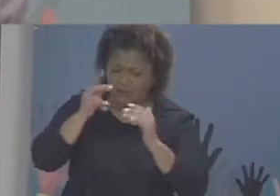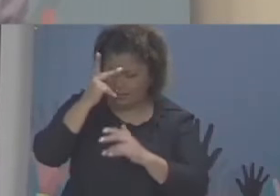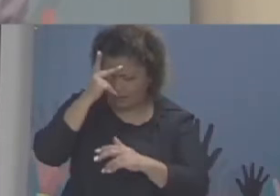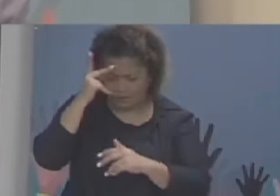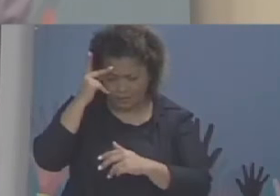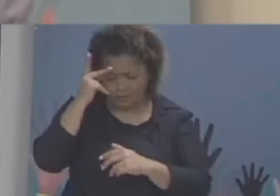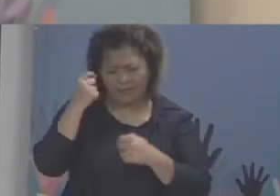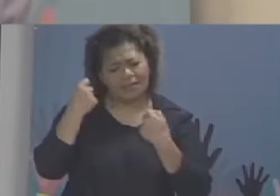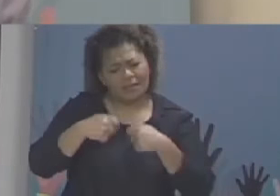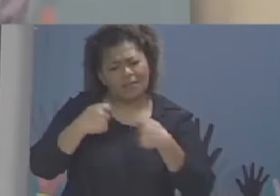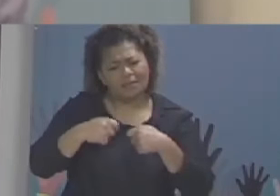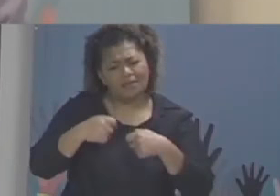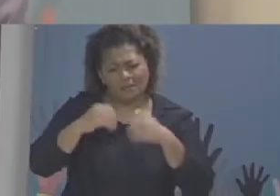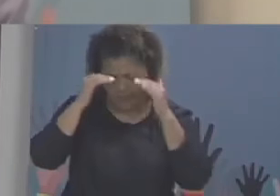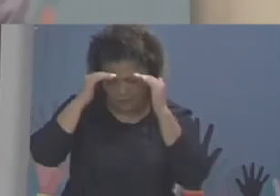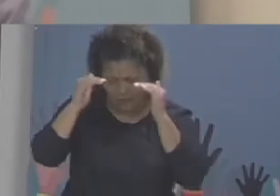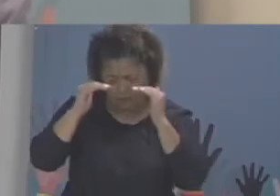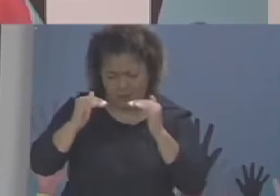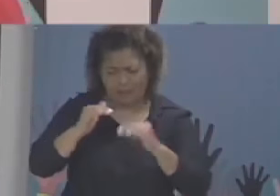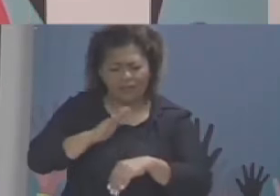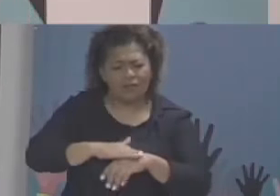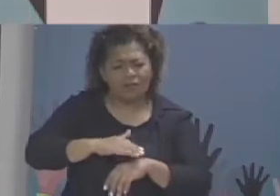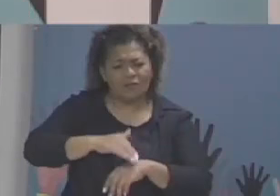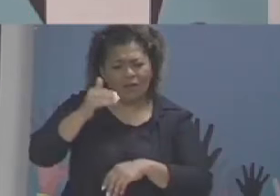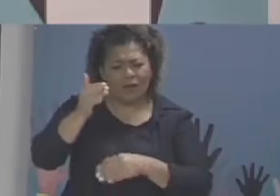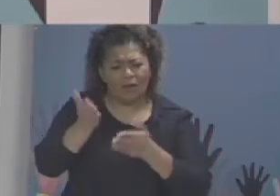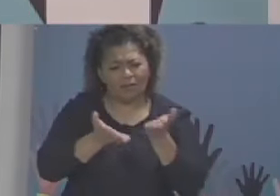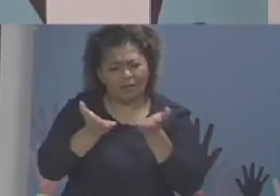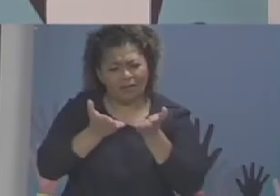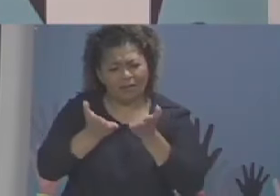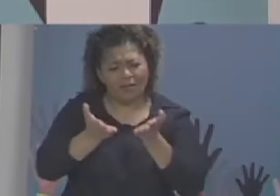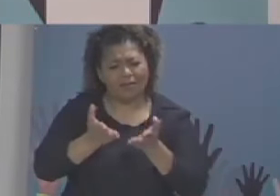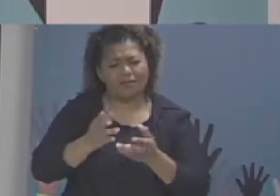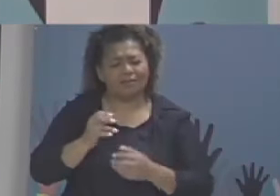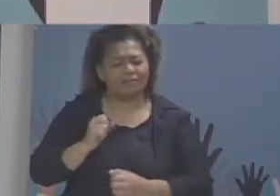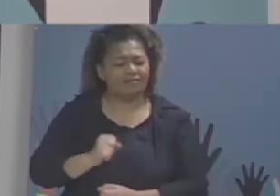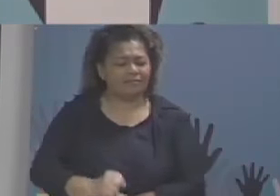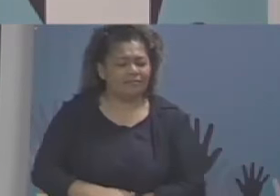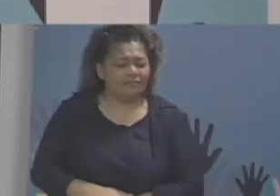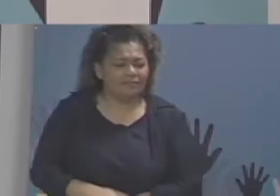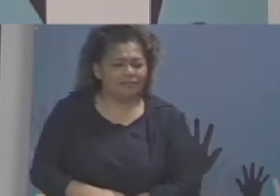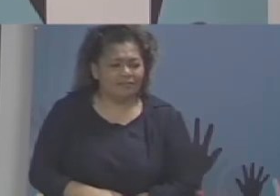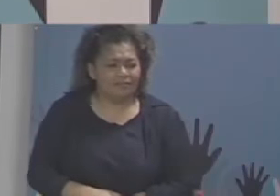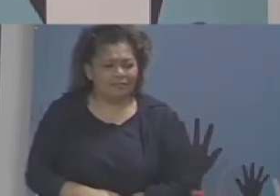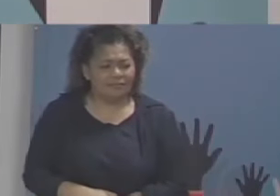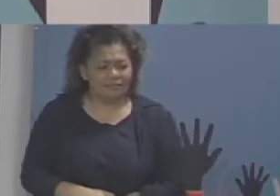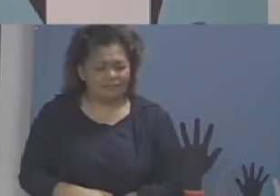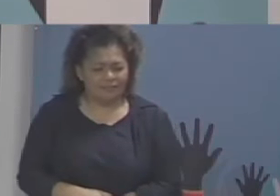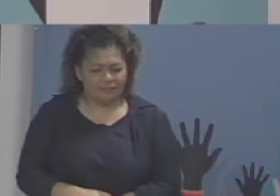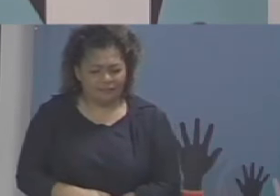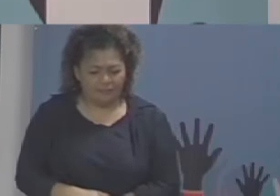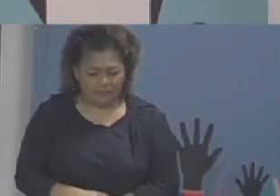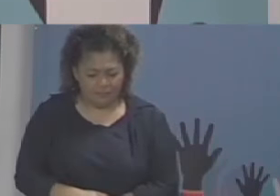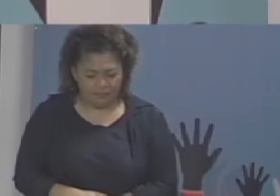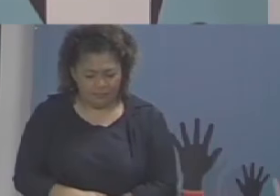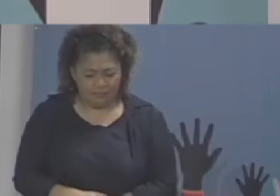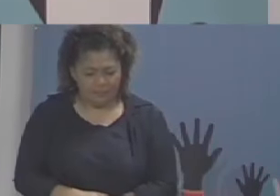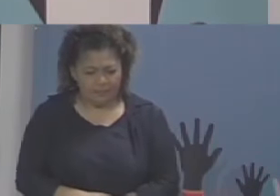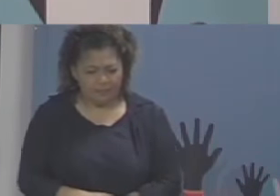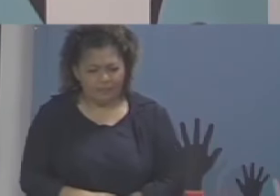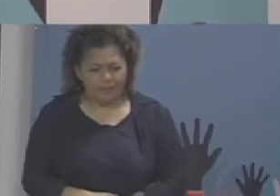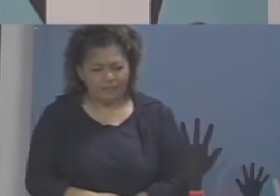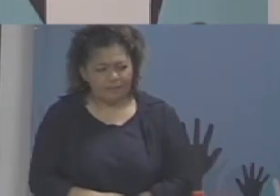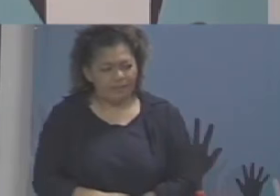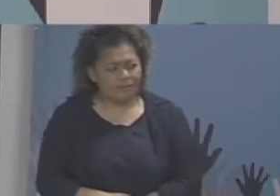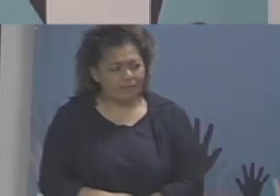elas merecem o melhor o tempo inteiro. Obrigado pela pergunta, adorei. Ok. Obrigado, candidato. Para a